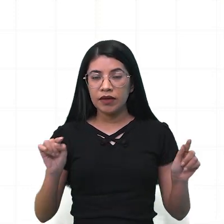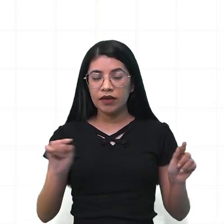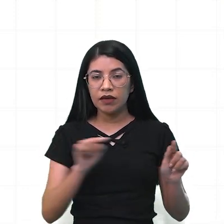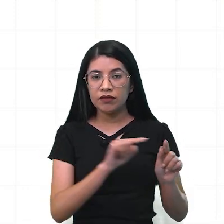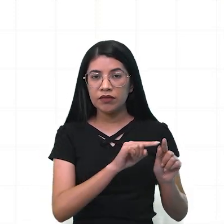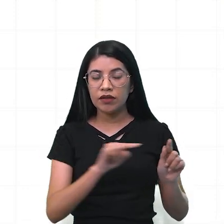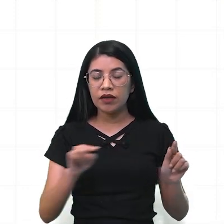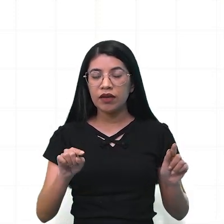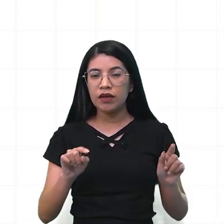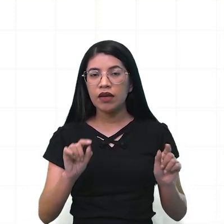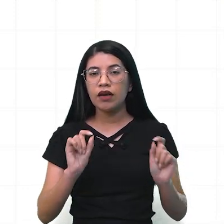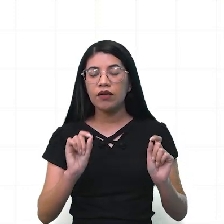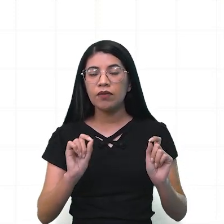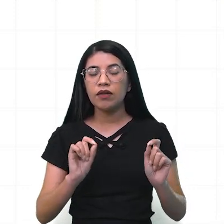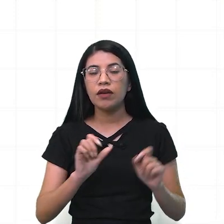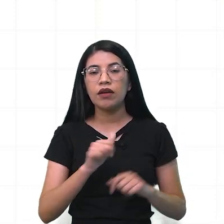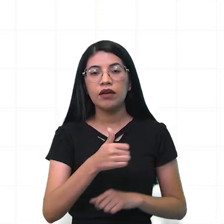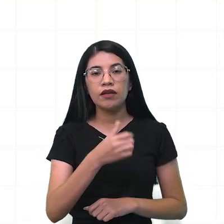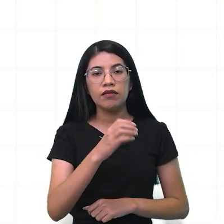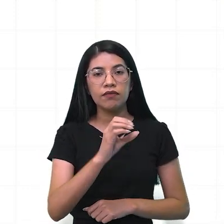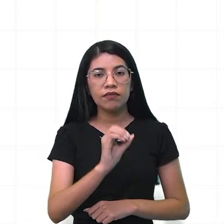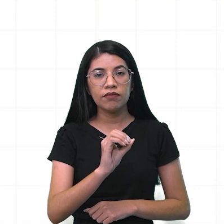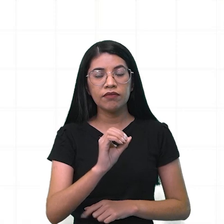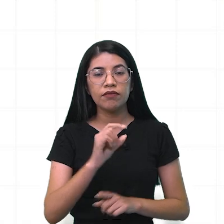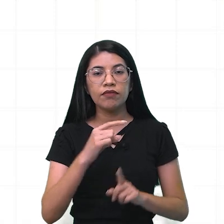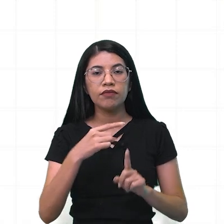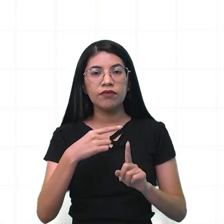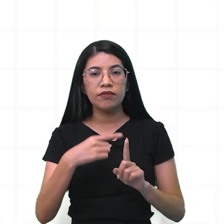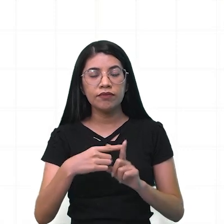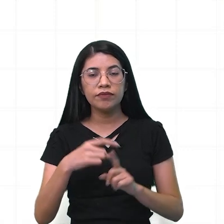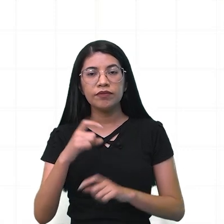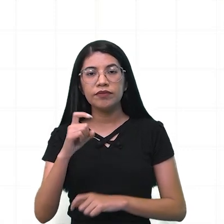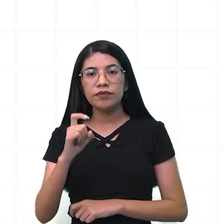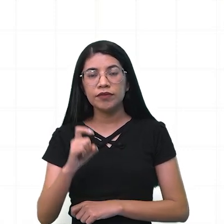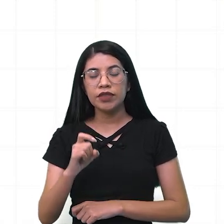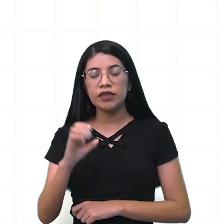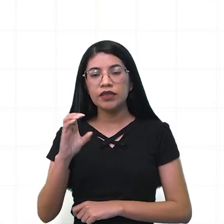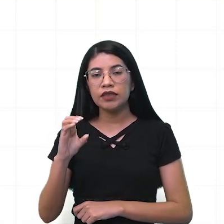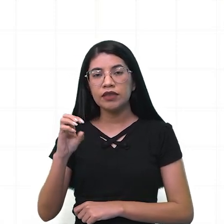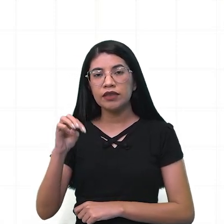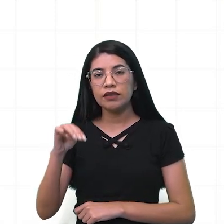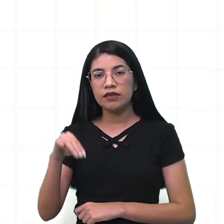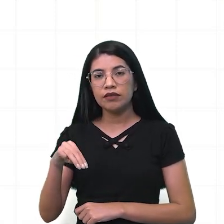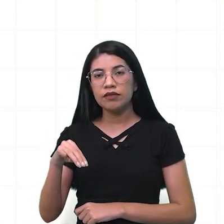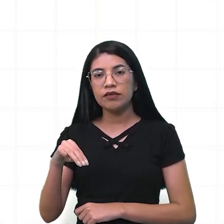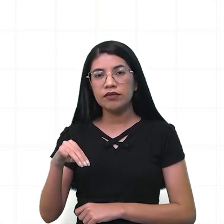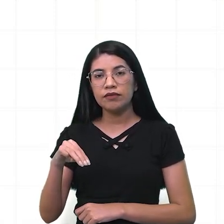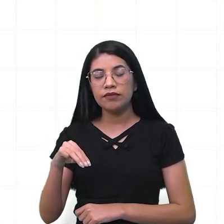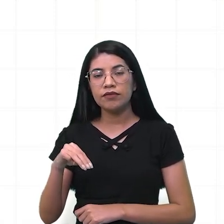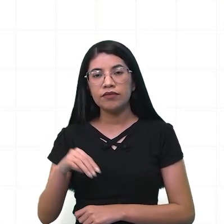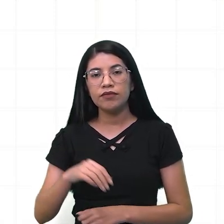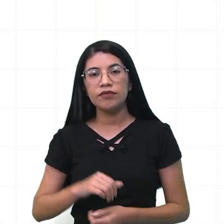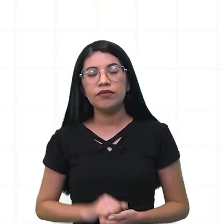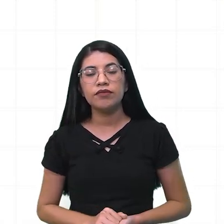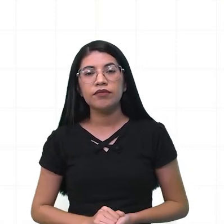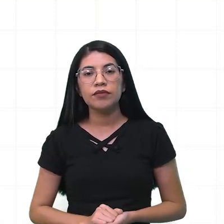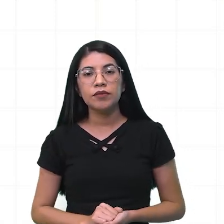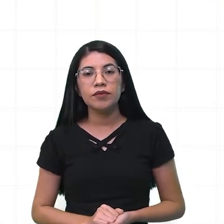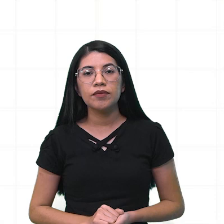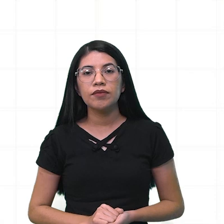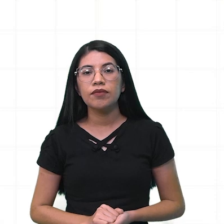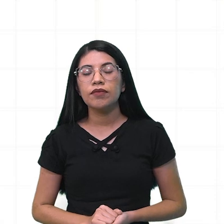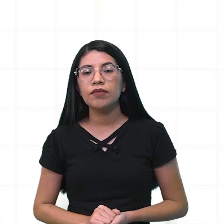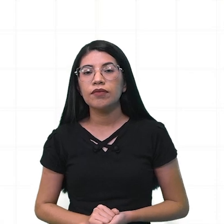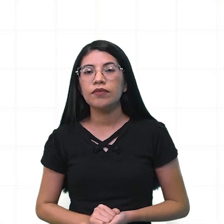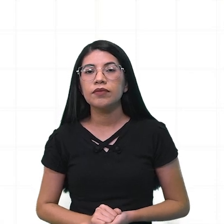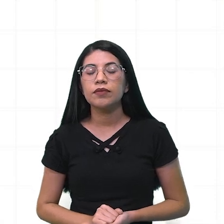vai valer 10 mais x centímetros. É ou não é? Se, por